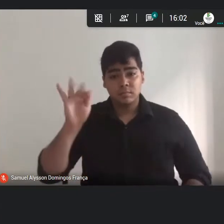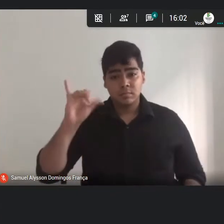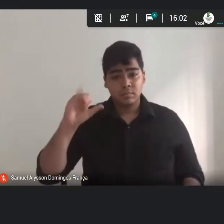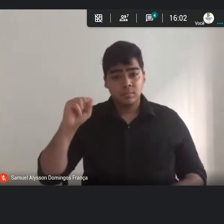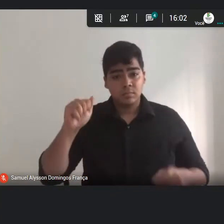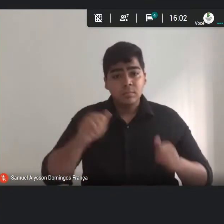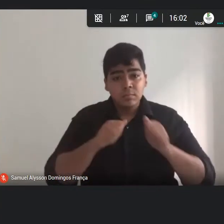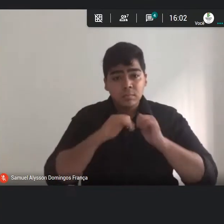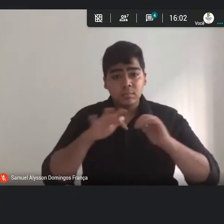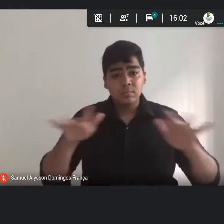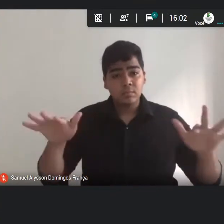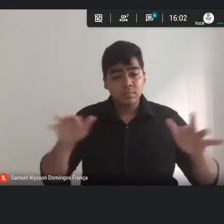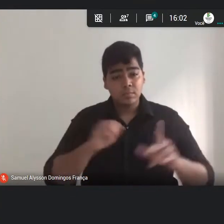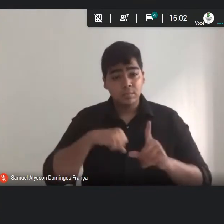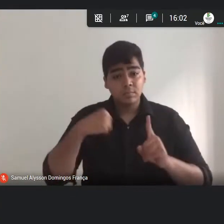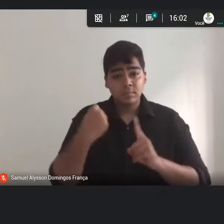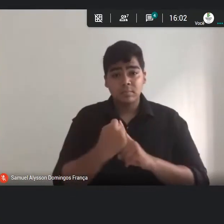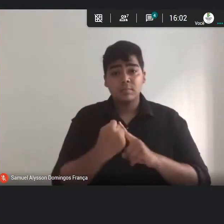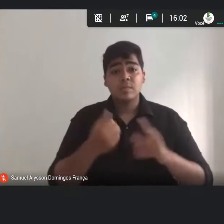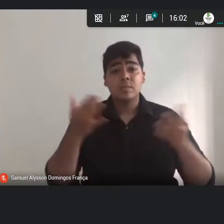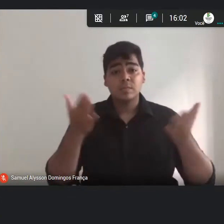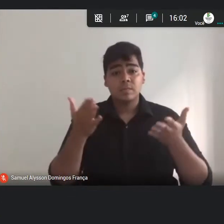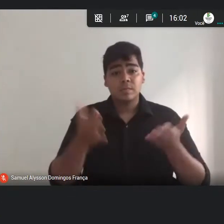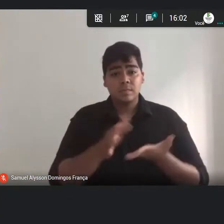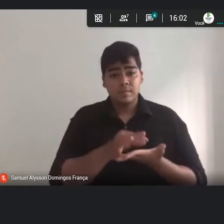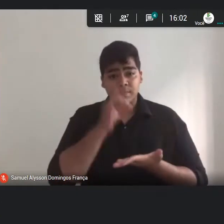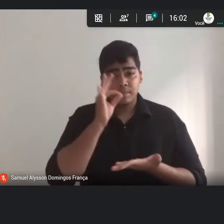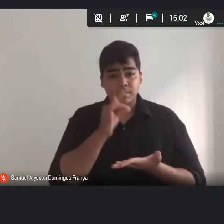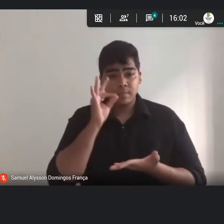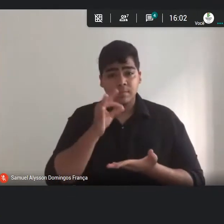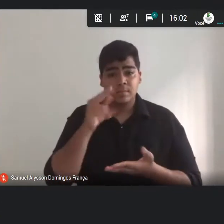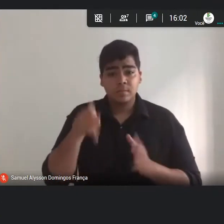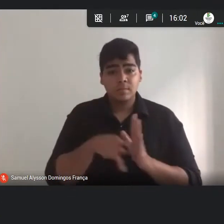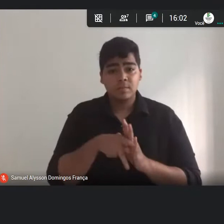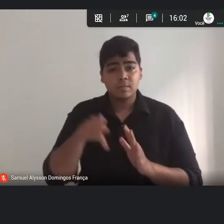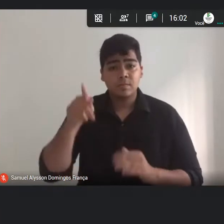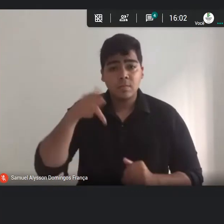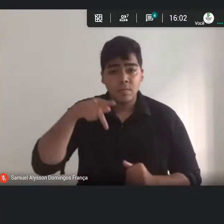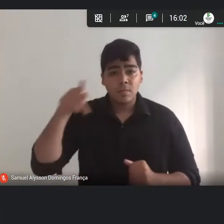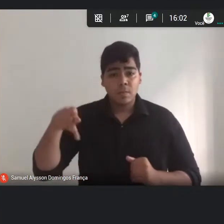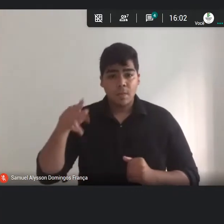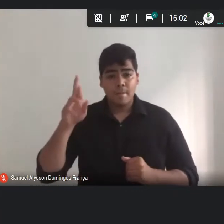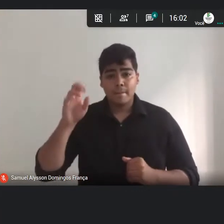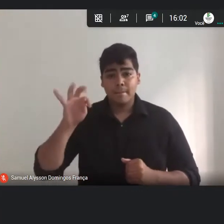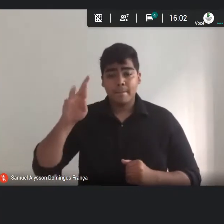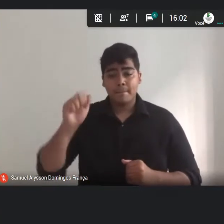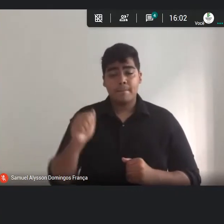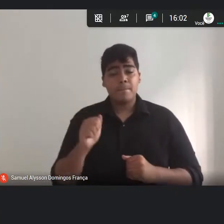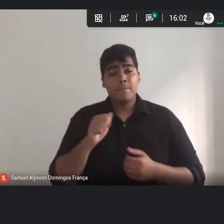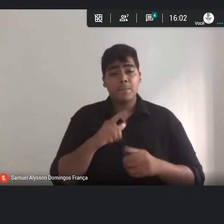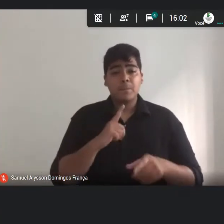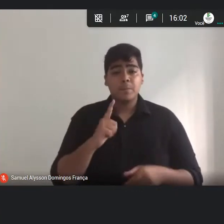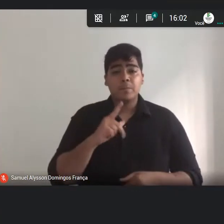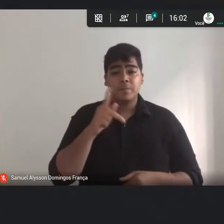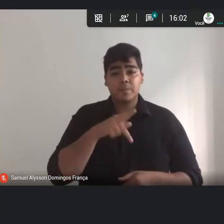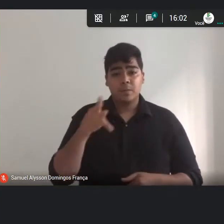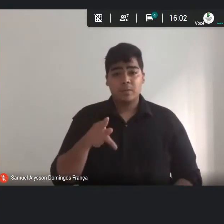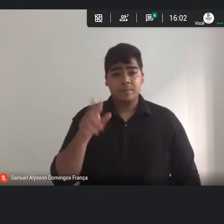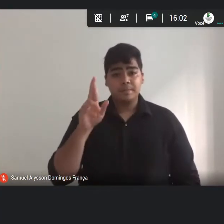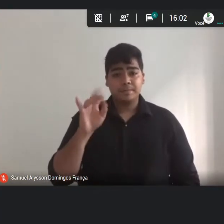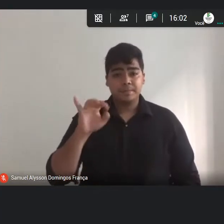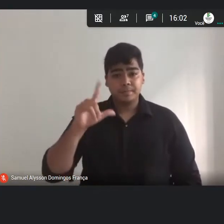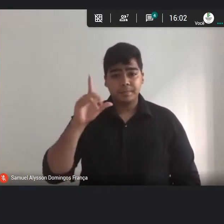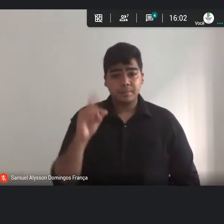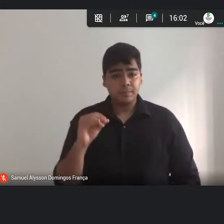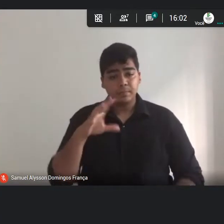social. Hoje, o cafezinho será com a professora Roberta, do campus João Pessoa, professor Rinaldo, do campus Princesa